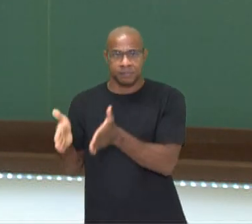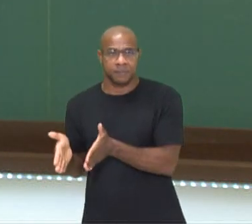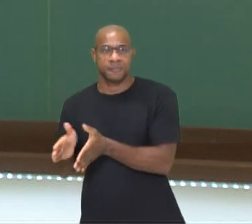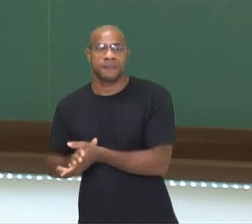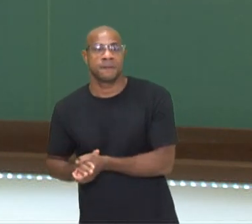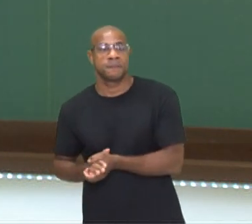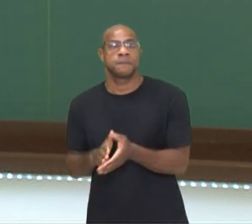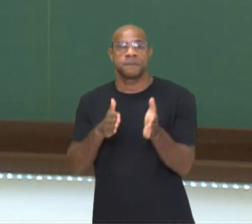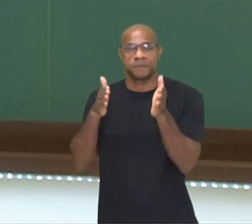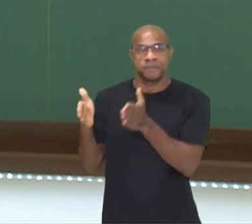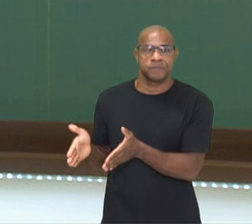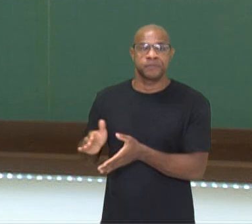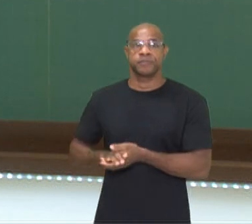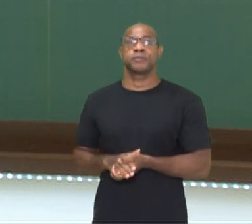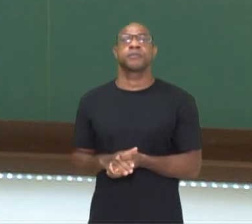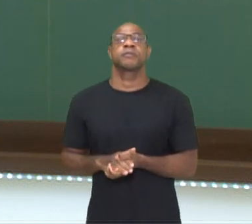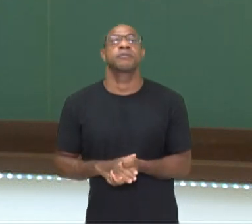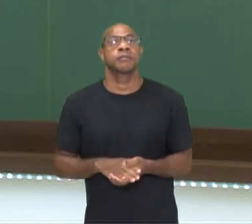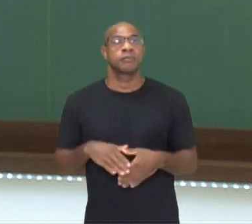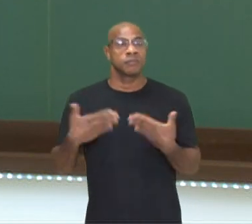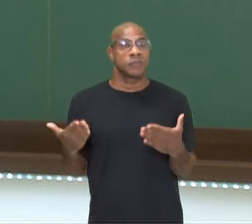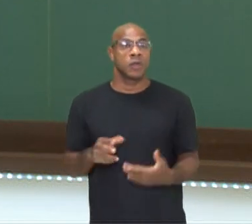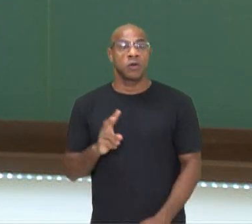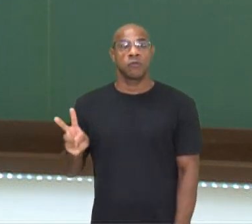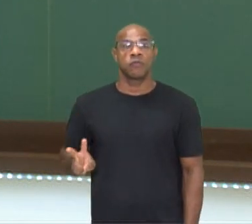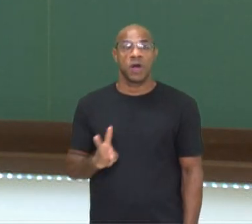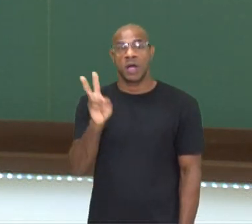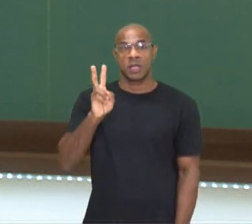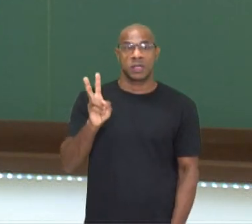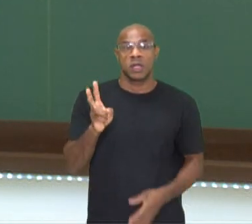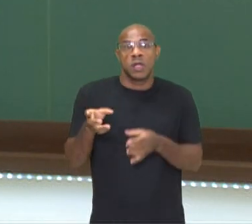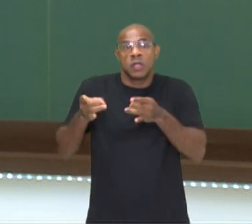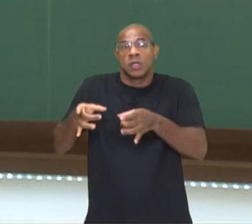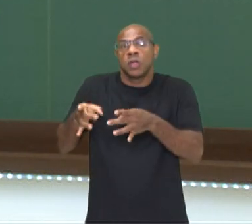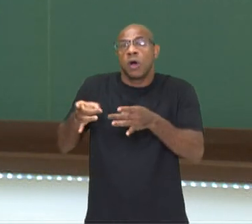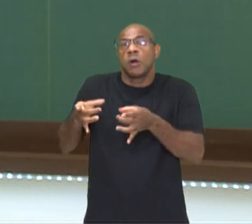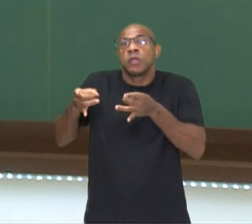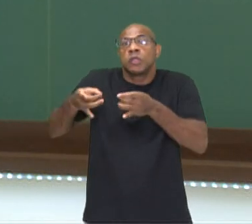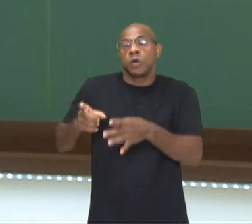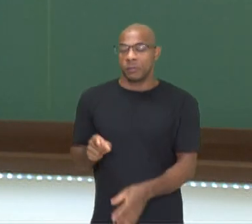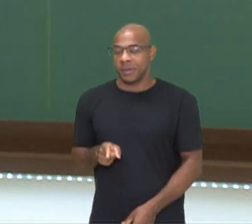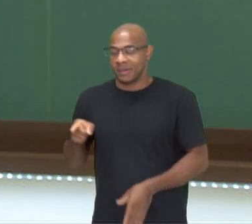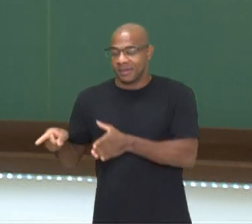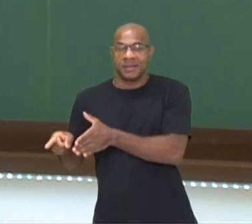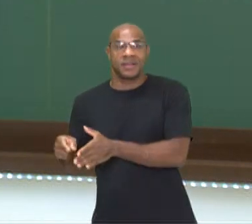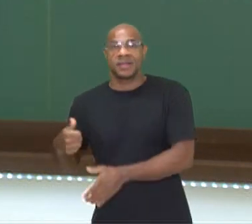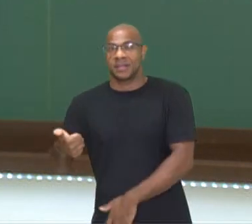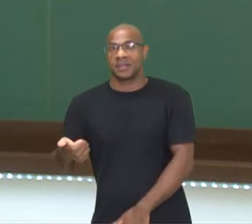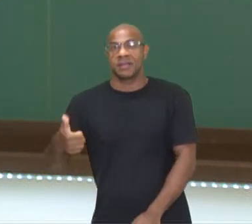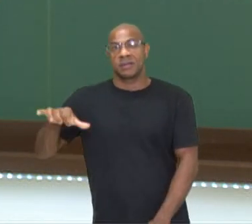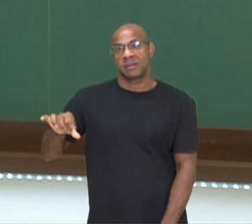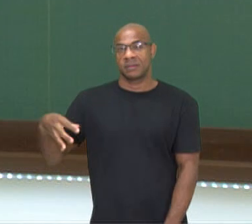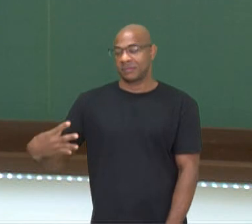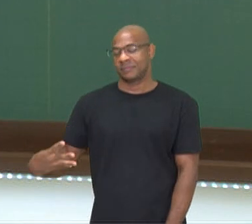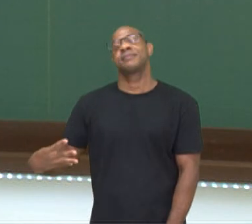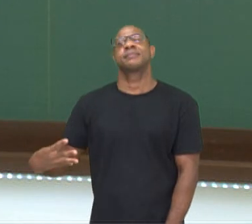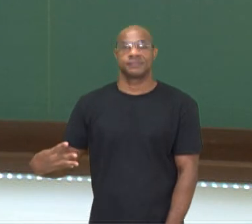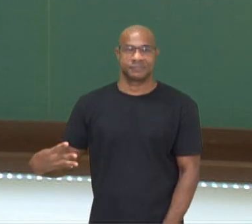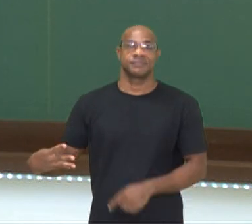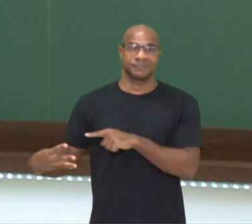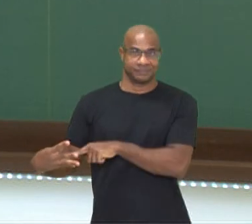Alimentação e transporte, R$ 250. O valor que sobra, o saldo para ela ficou de R$